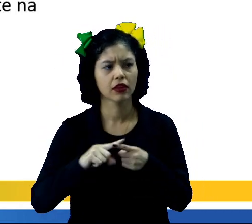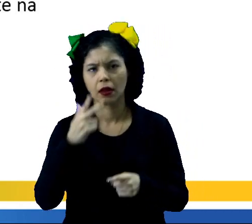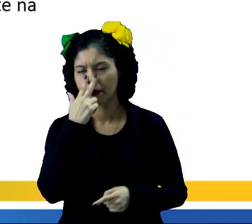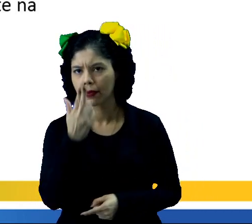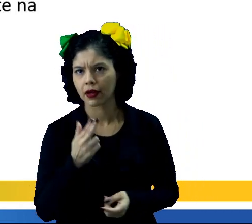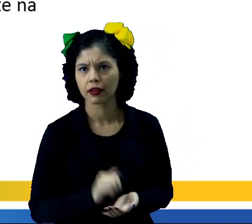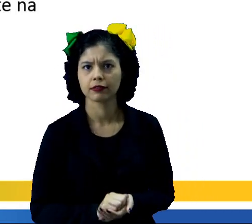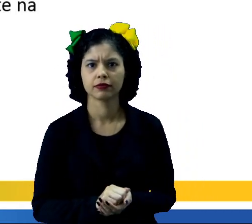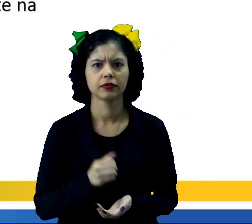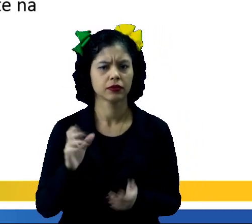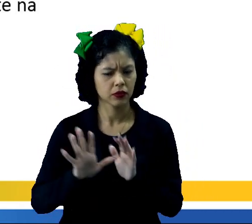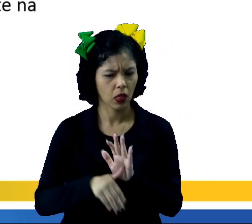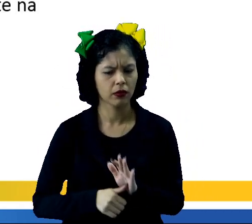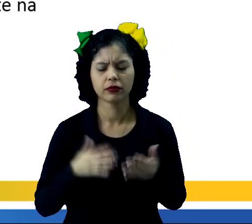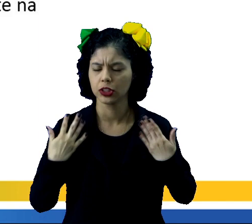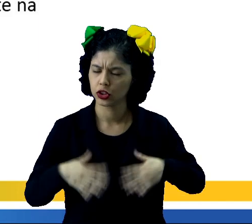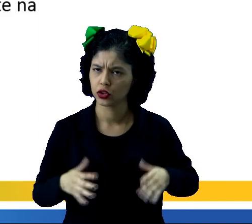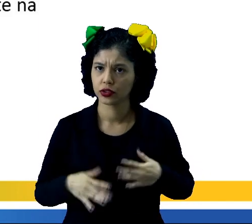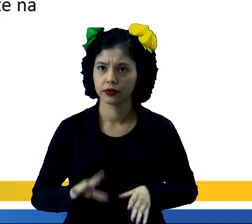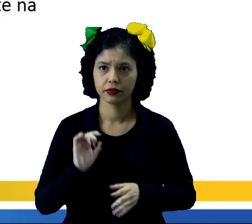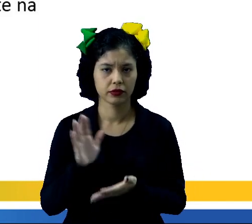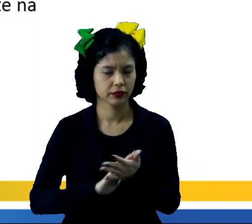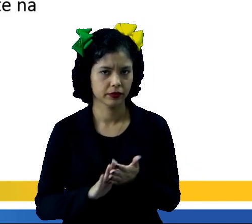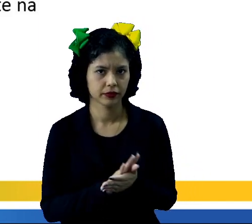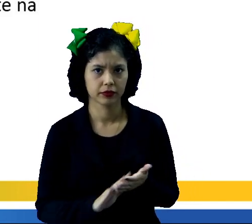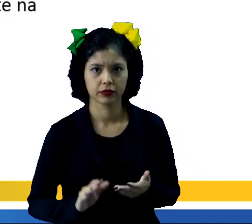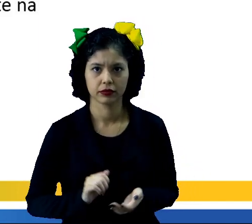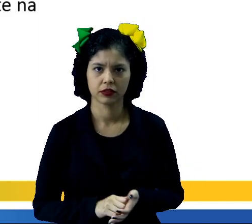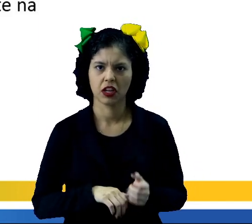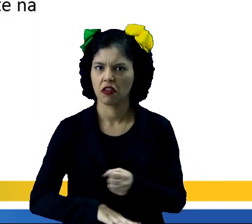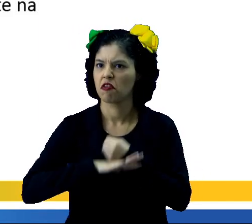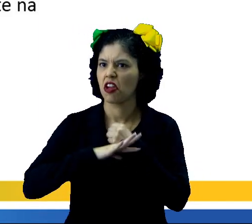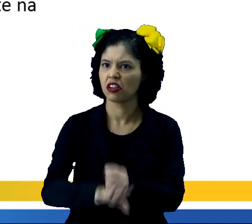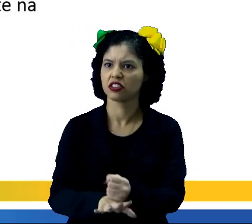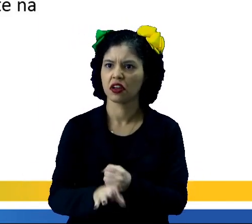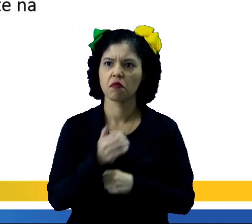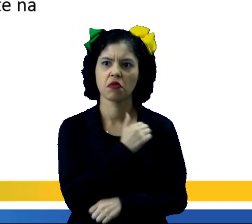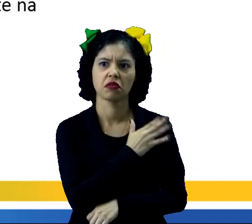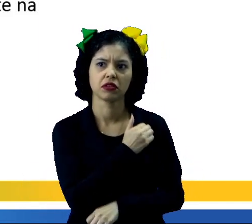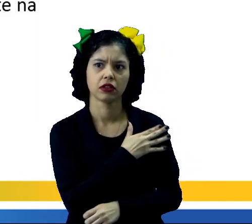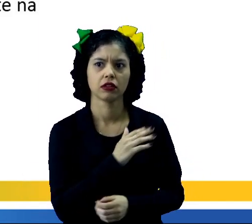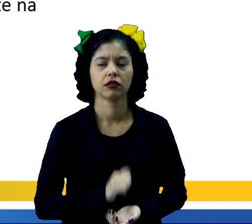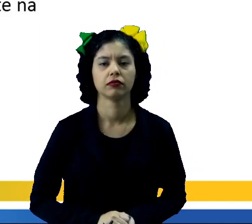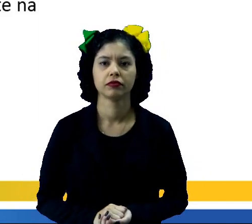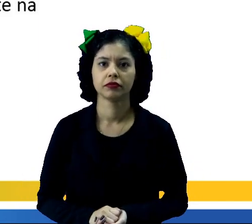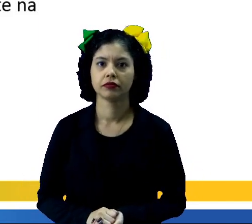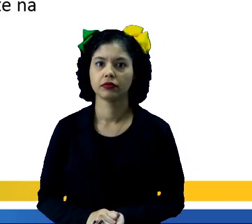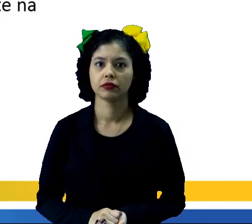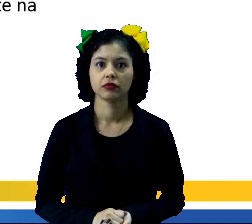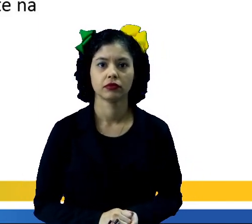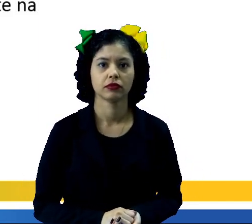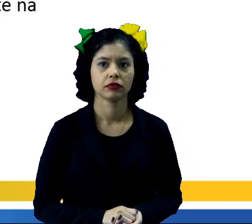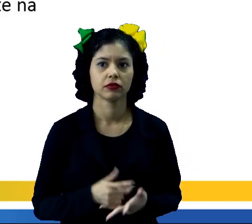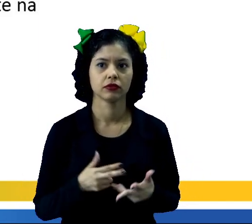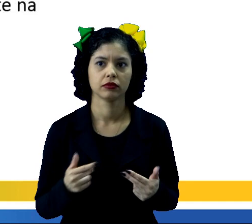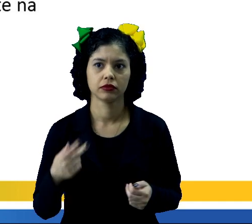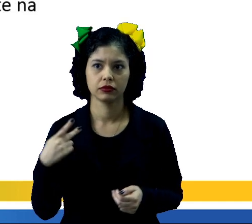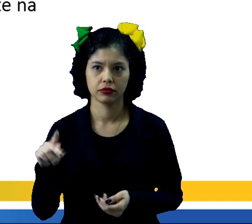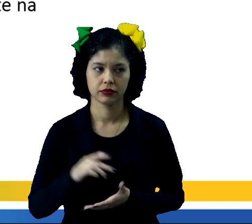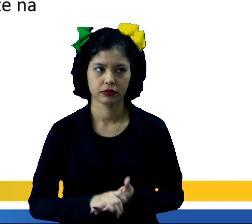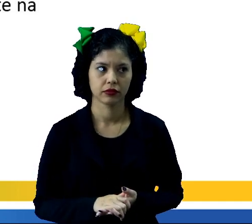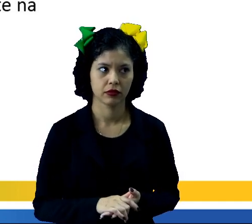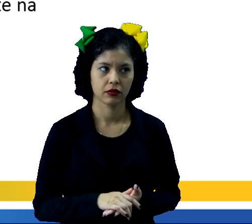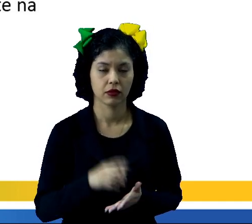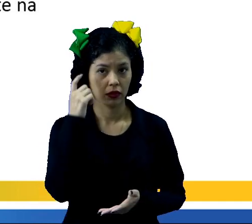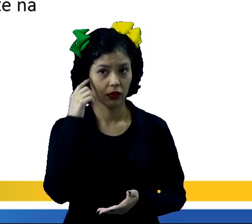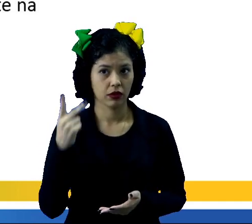você parece um ladrão, mas relaxa, né? Não tem nada a ver com racismo, preconceito, nem uma coisa dessas, né?